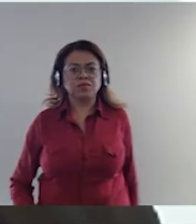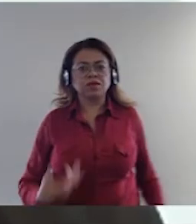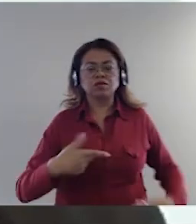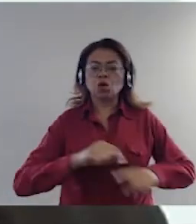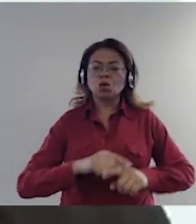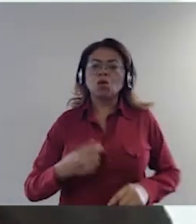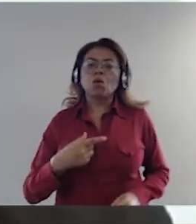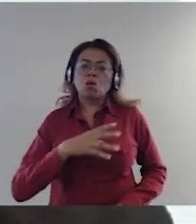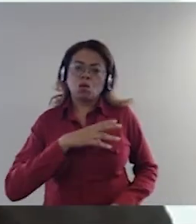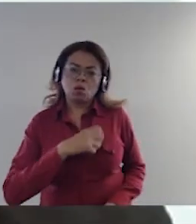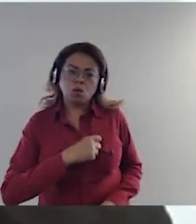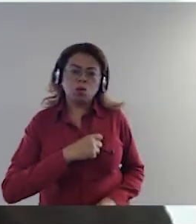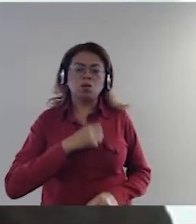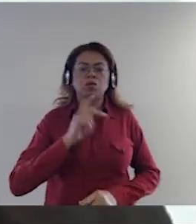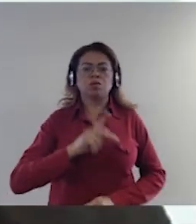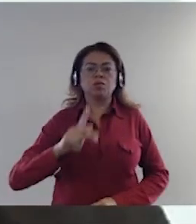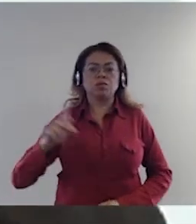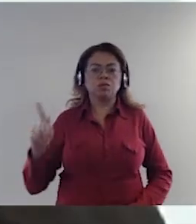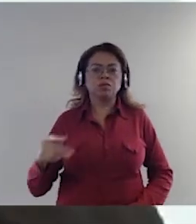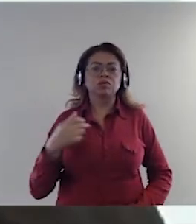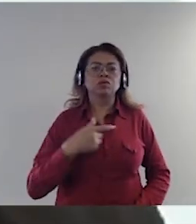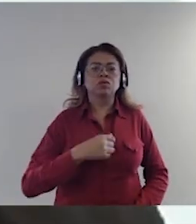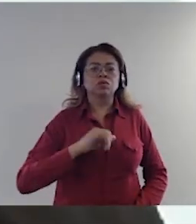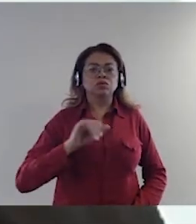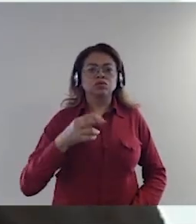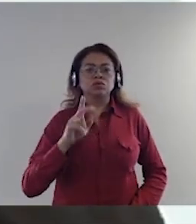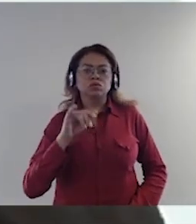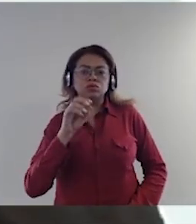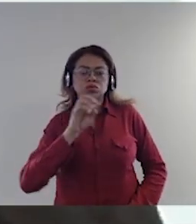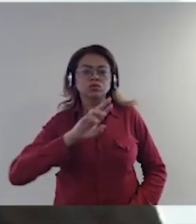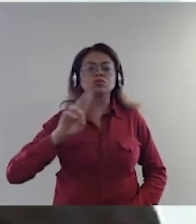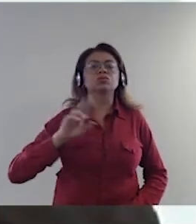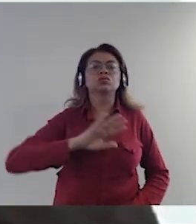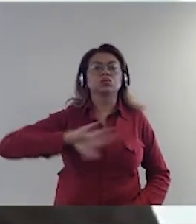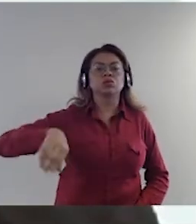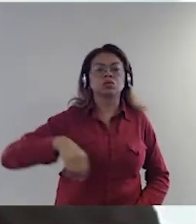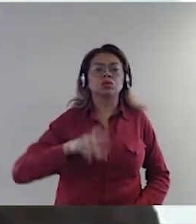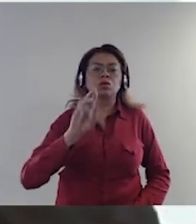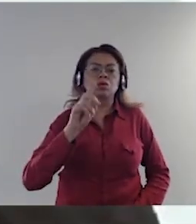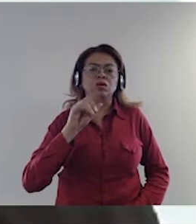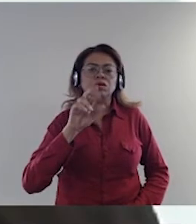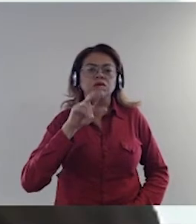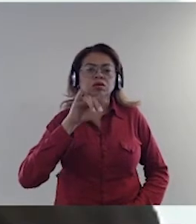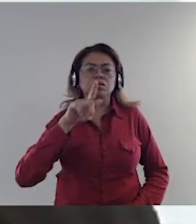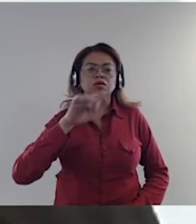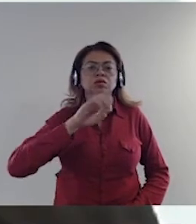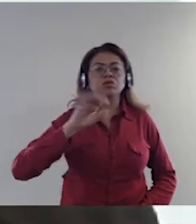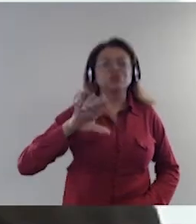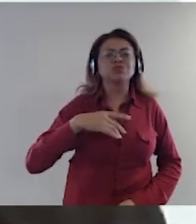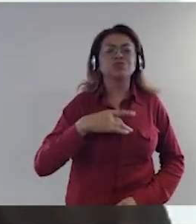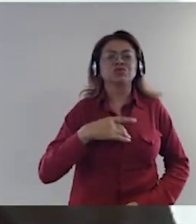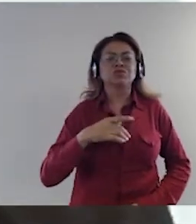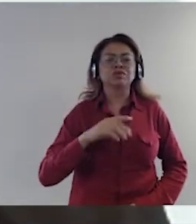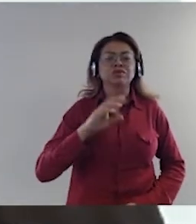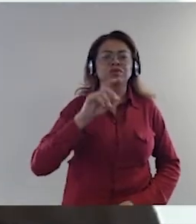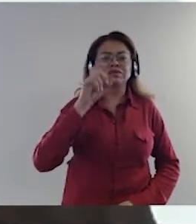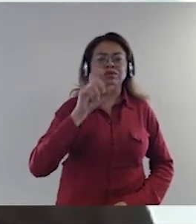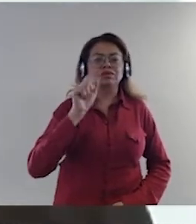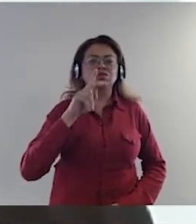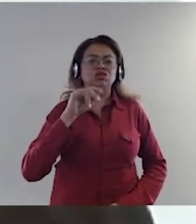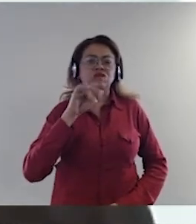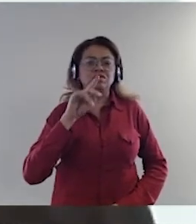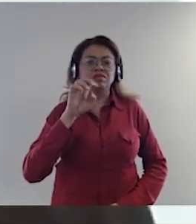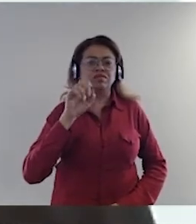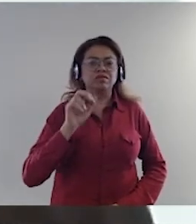admiro, professor Herodes Cortiano Júnior, professor Rodrigo Xavier Leonardo e meu querido professor Paulo Luiz